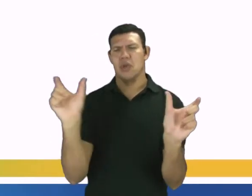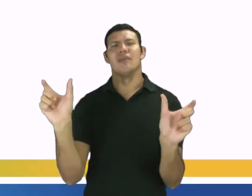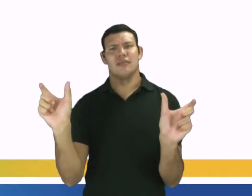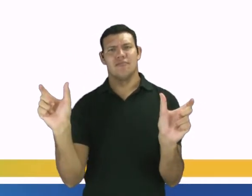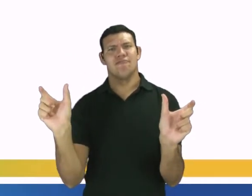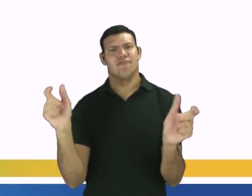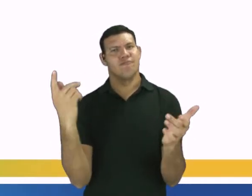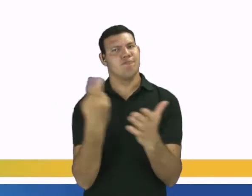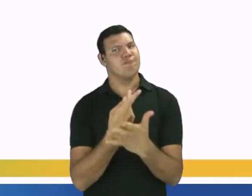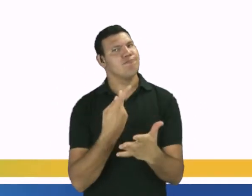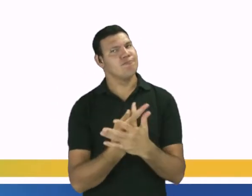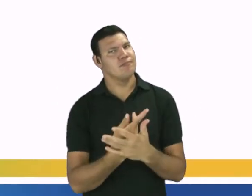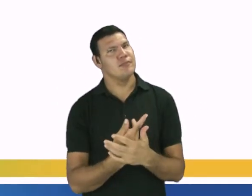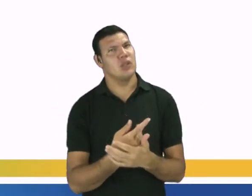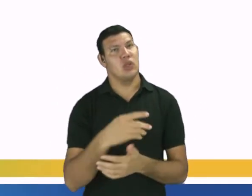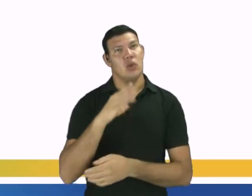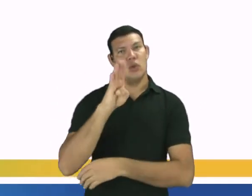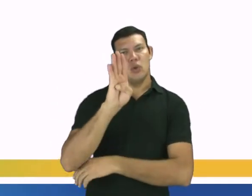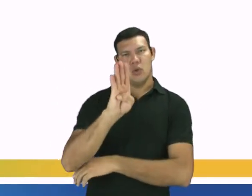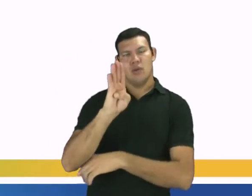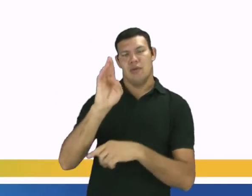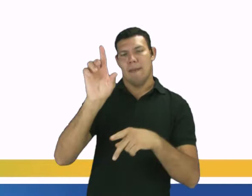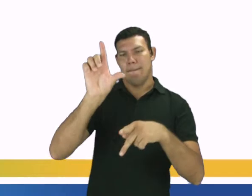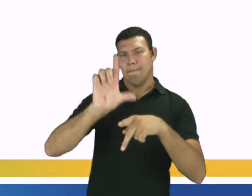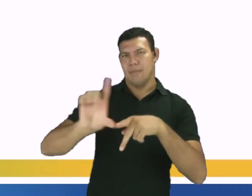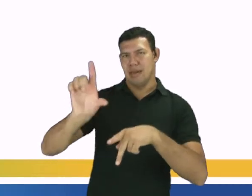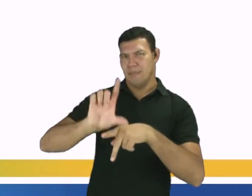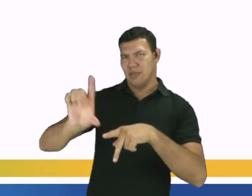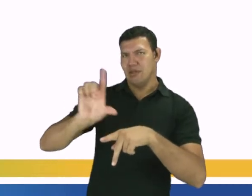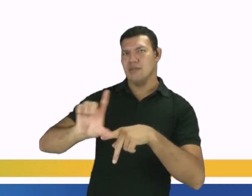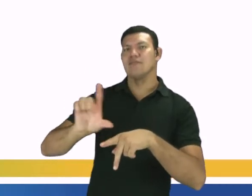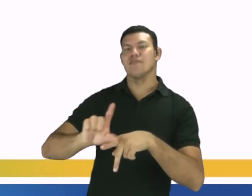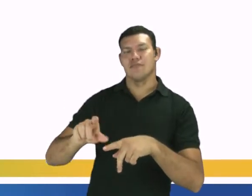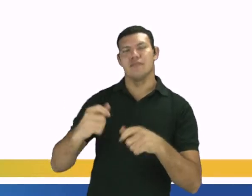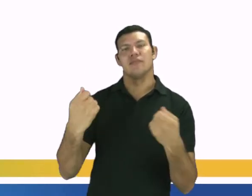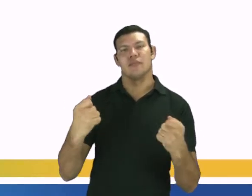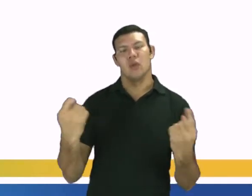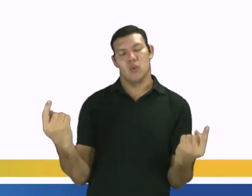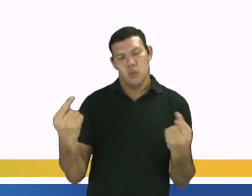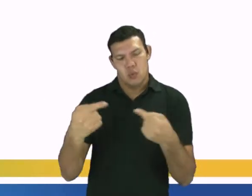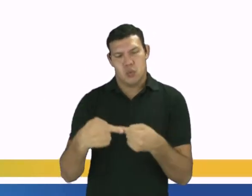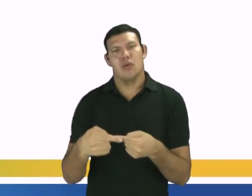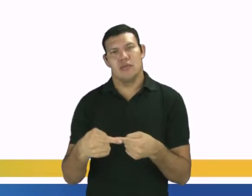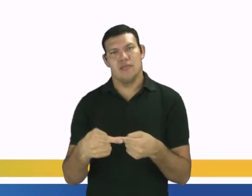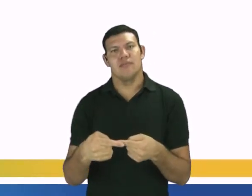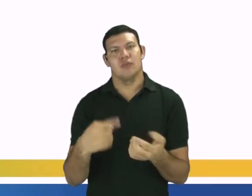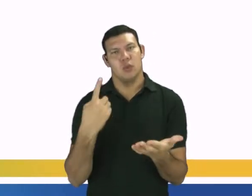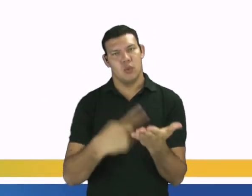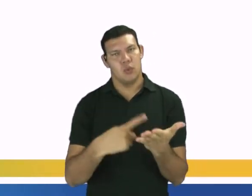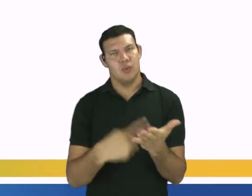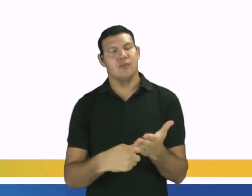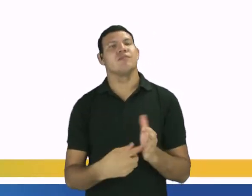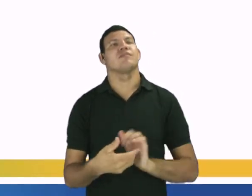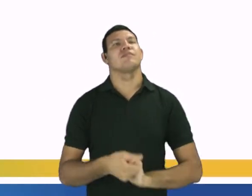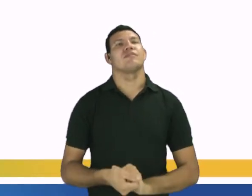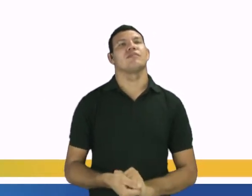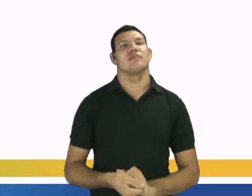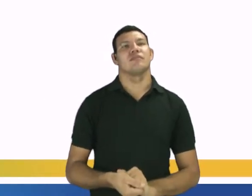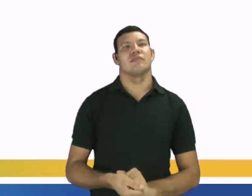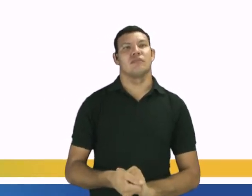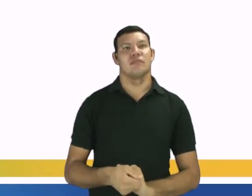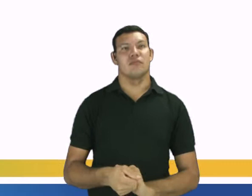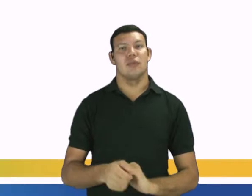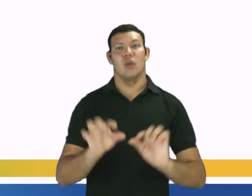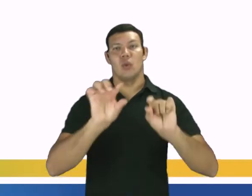Nesse caso, como o buenos está no plural, nós vamos pegar a concordância. Buenos dias. Observaram como é que vai ser?